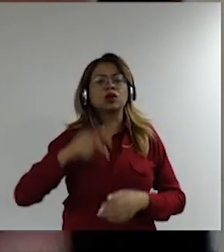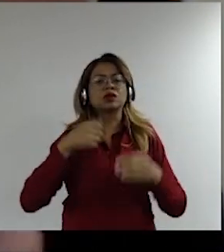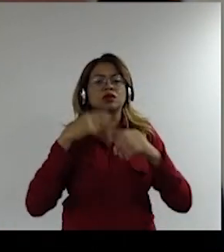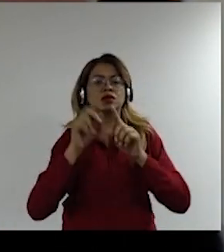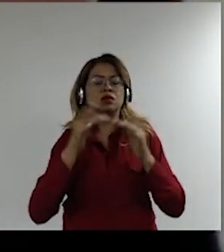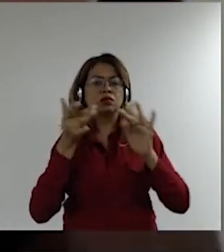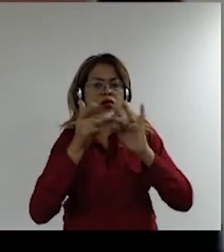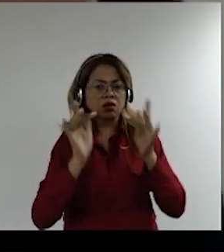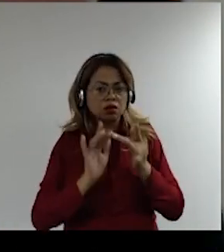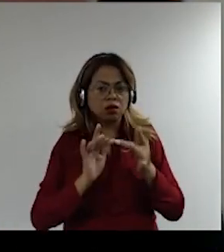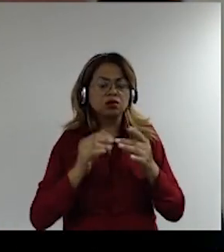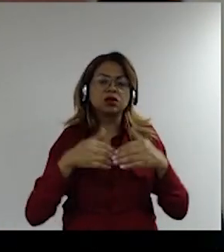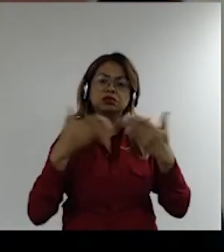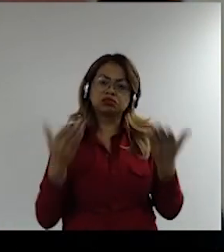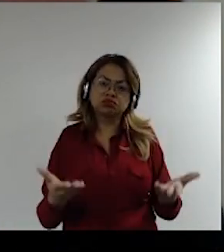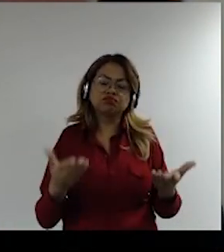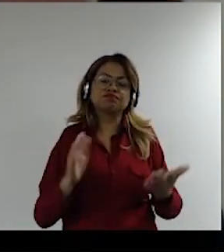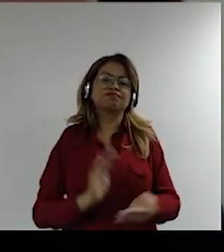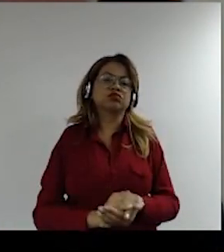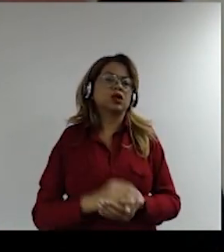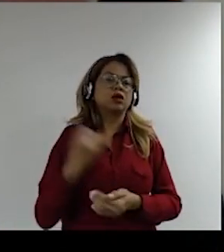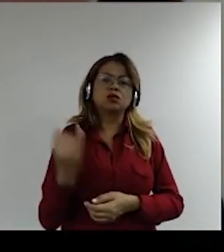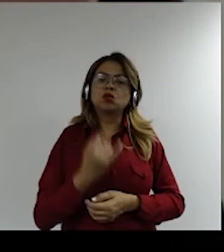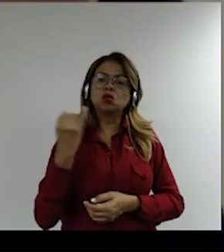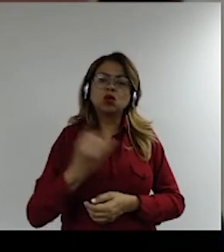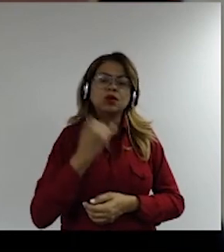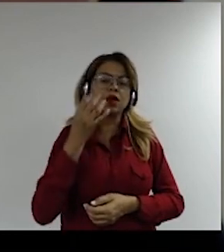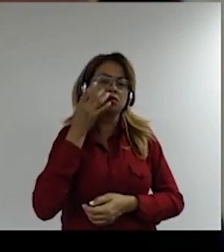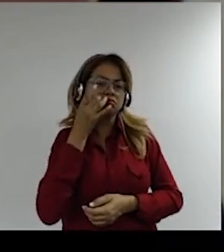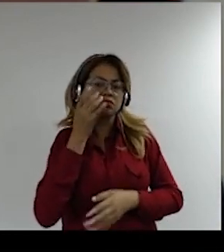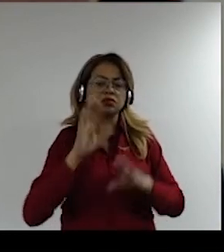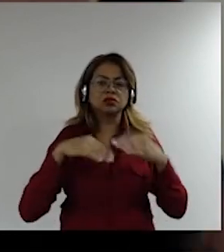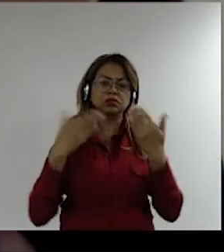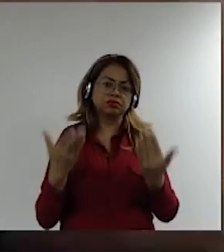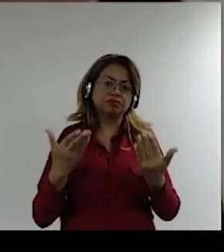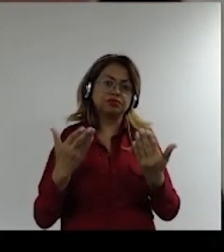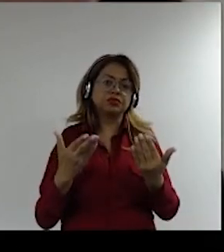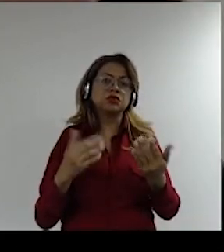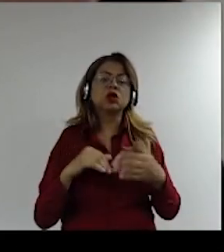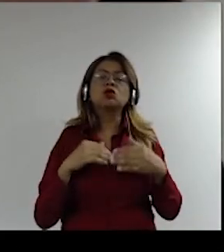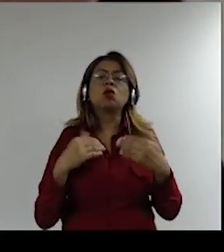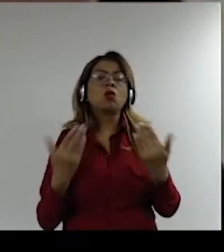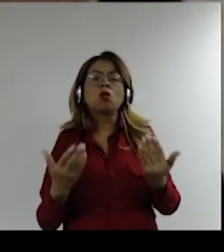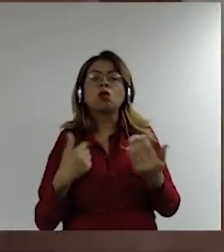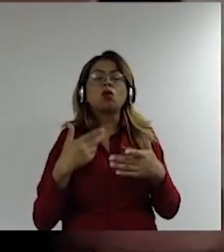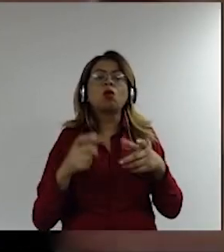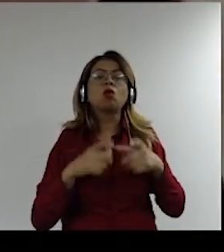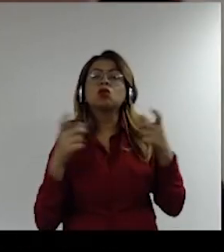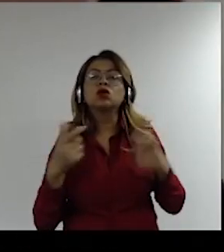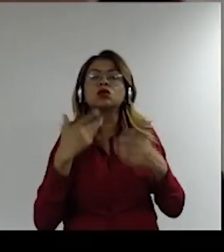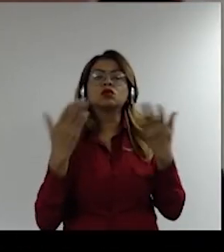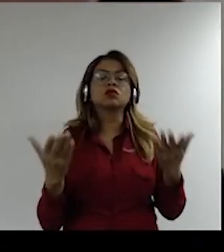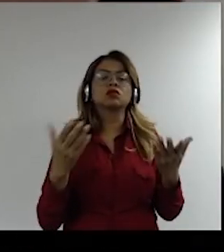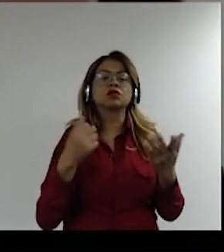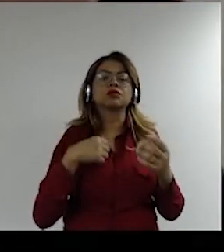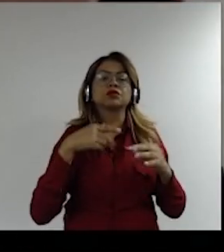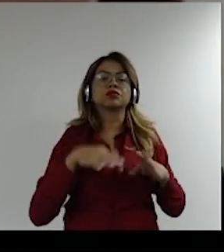relações docente-discente é muito importante. E aí, qual é a